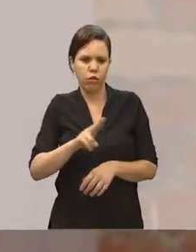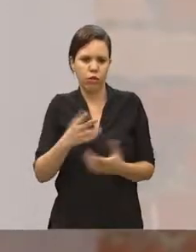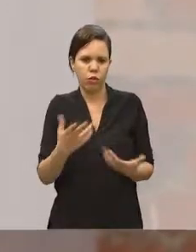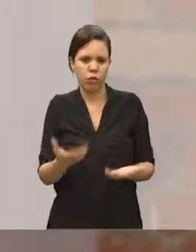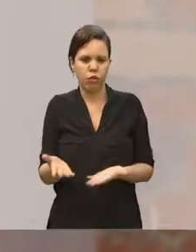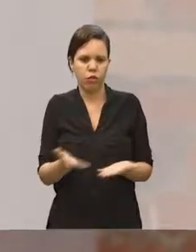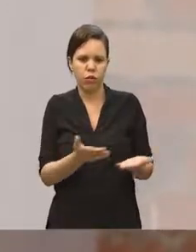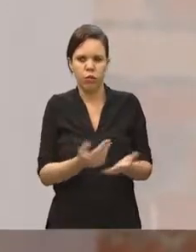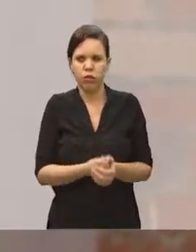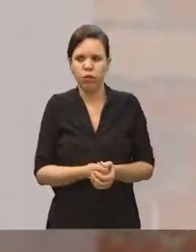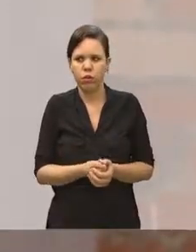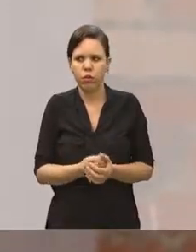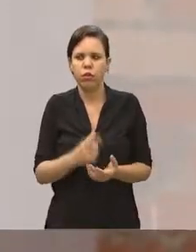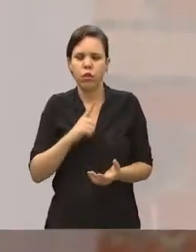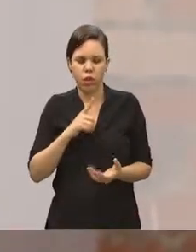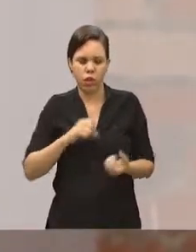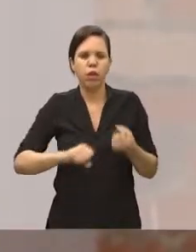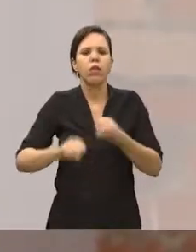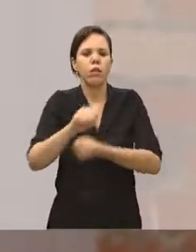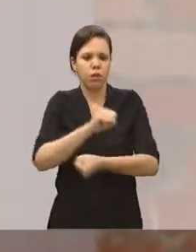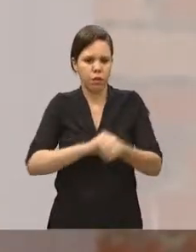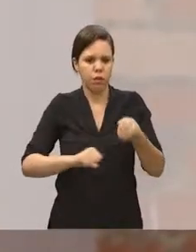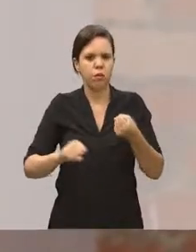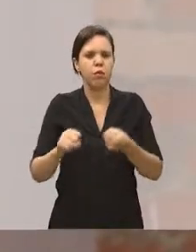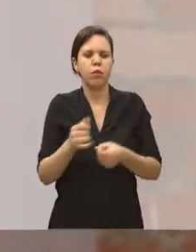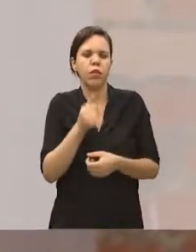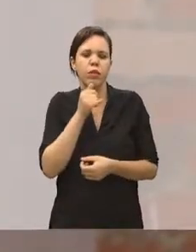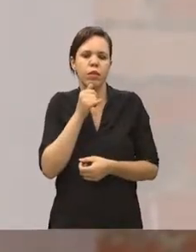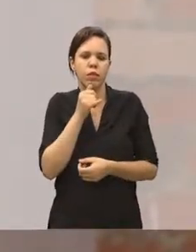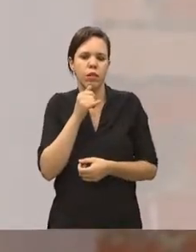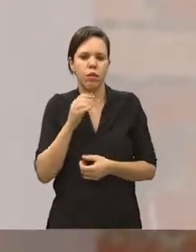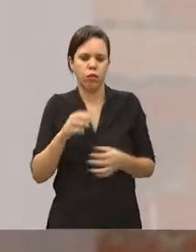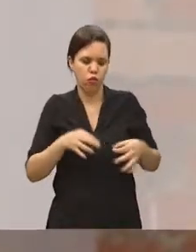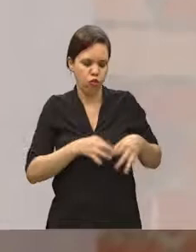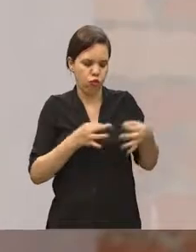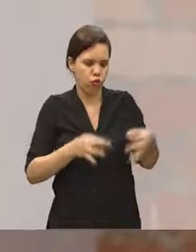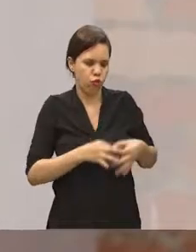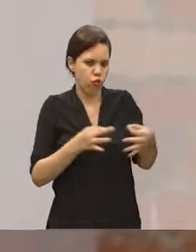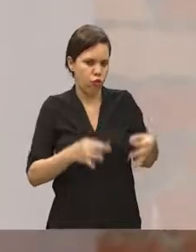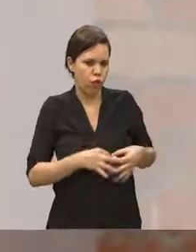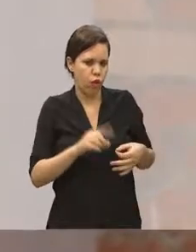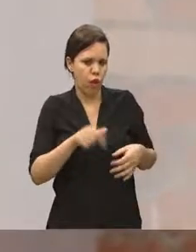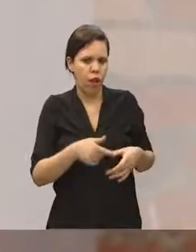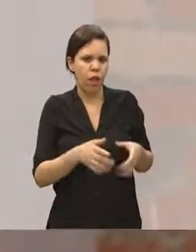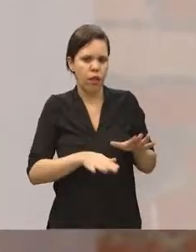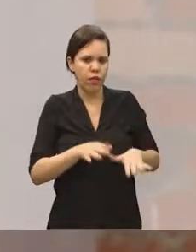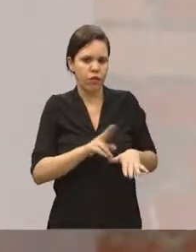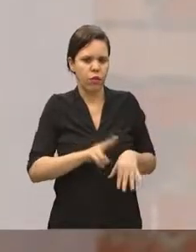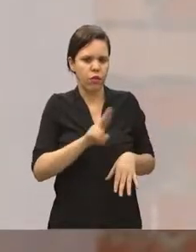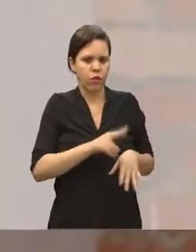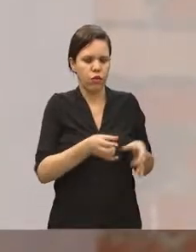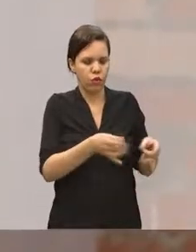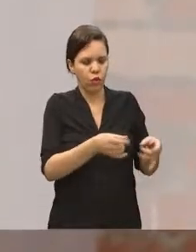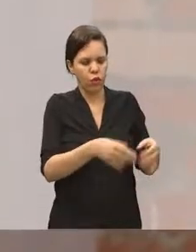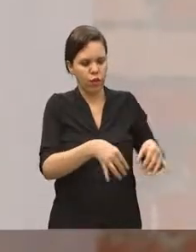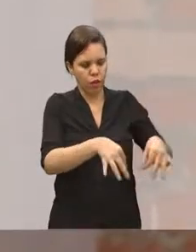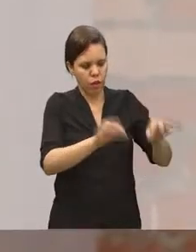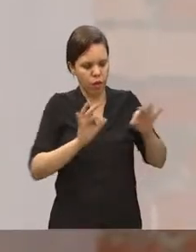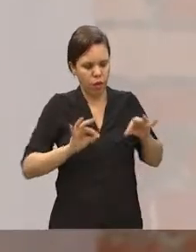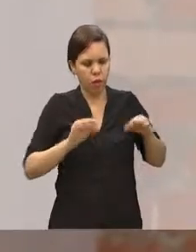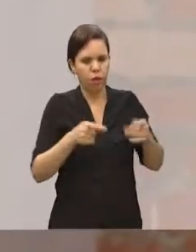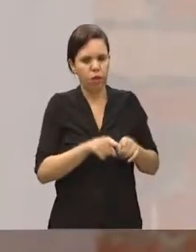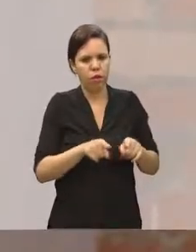Tudo com a pegada sustentável. Tudo sustentável. Por exemplo, o crochê que foi utilizado é tudo resto de malharia.